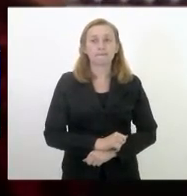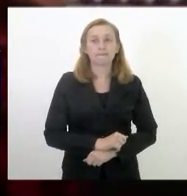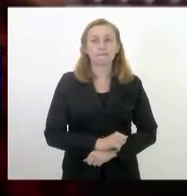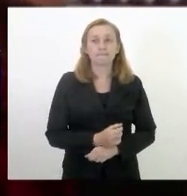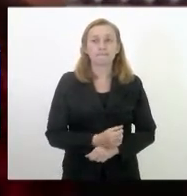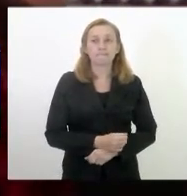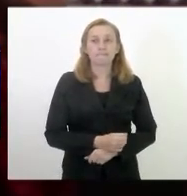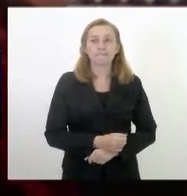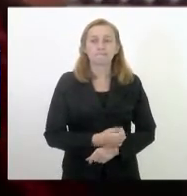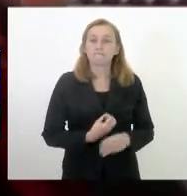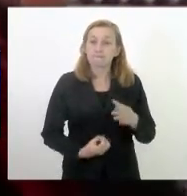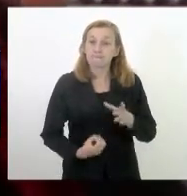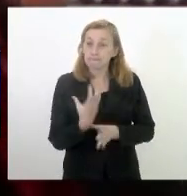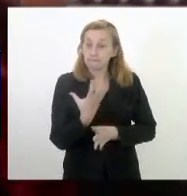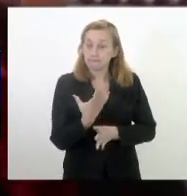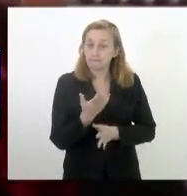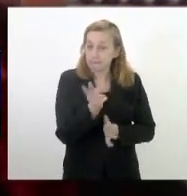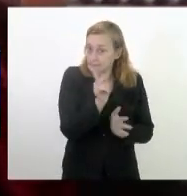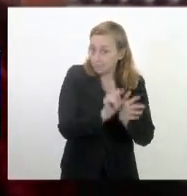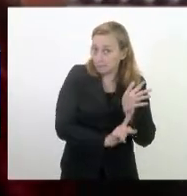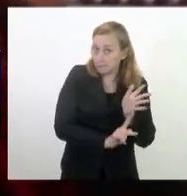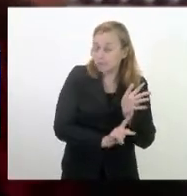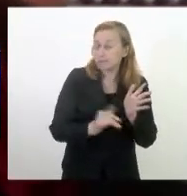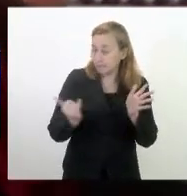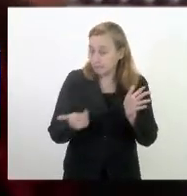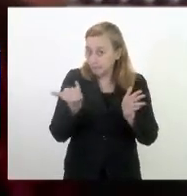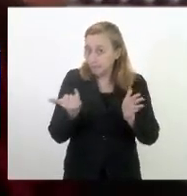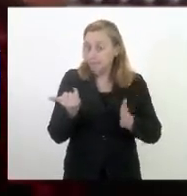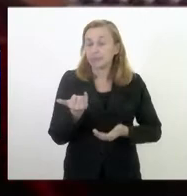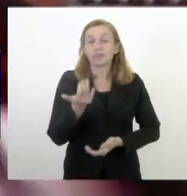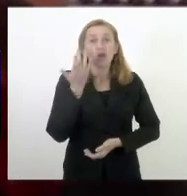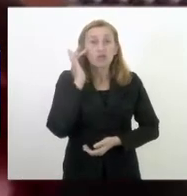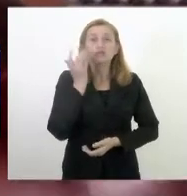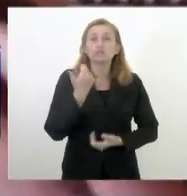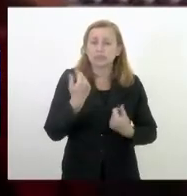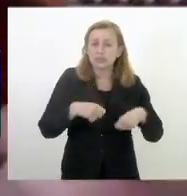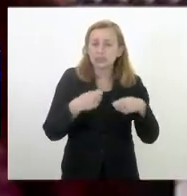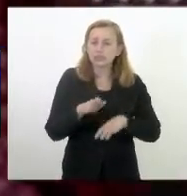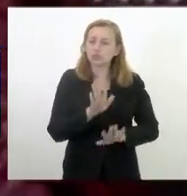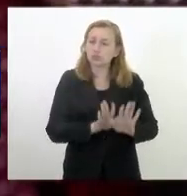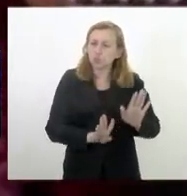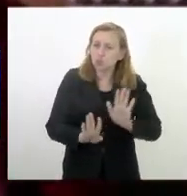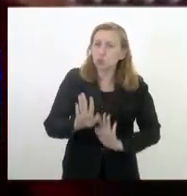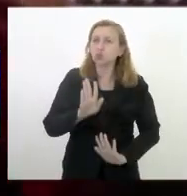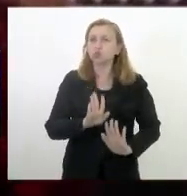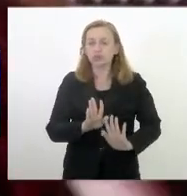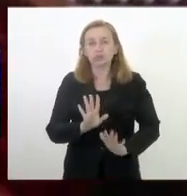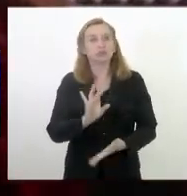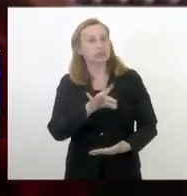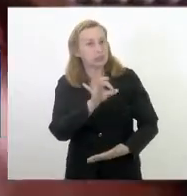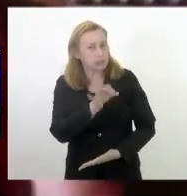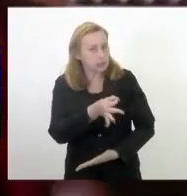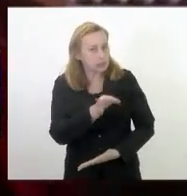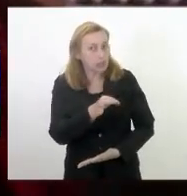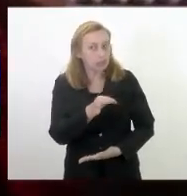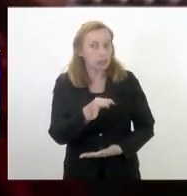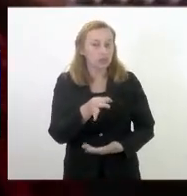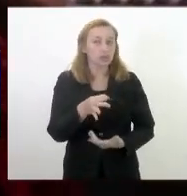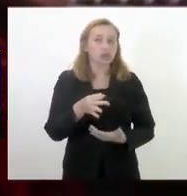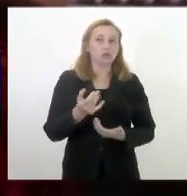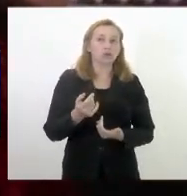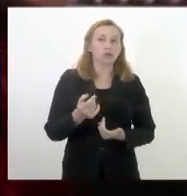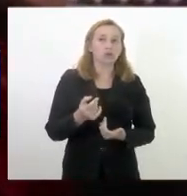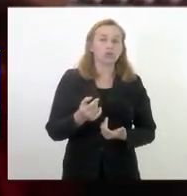produção dessa peça importante. Acho que a gente precisa tomar muito cuidado, obviamente, com as dinâmicas que a